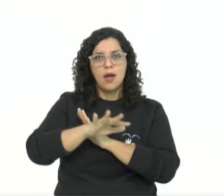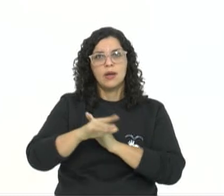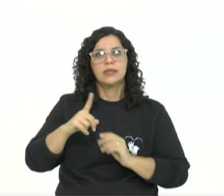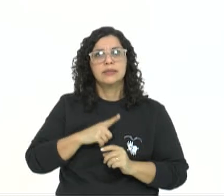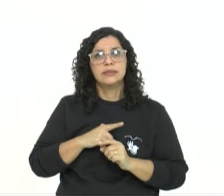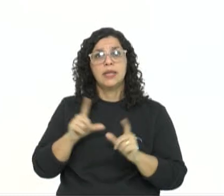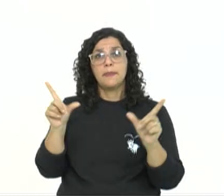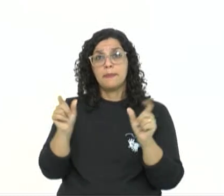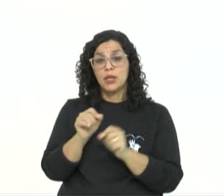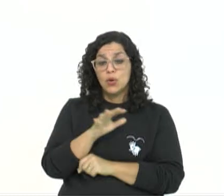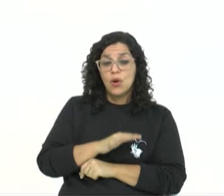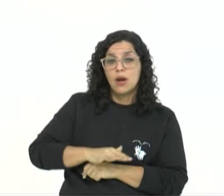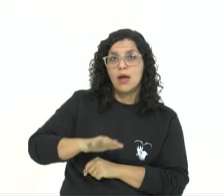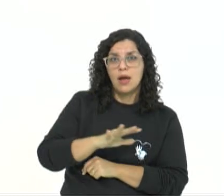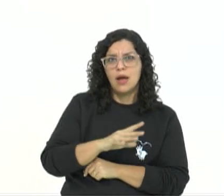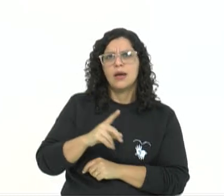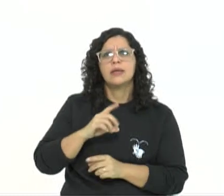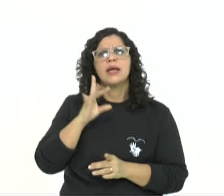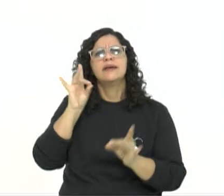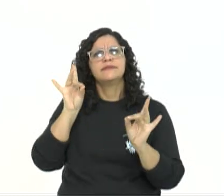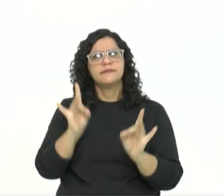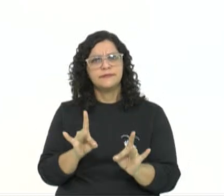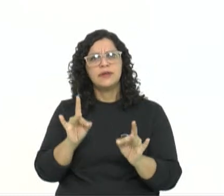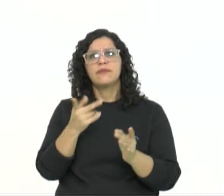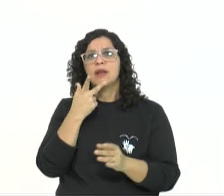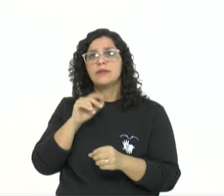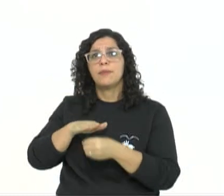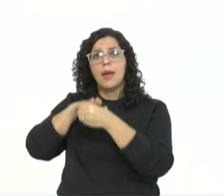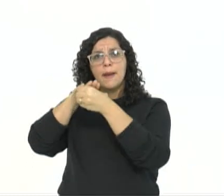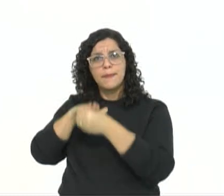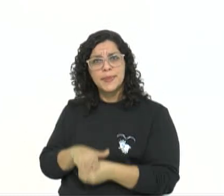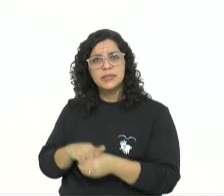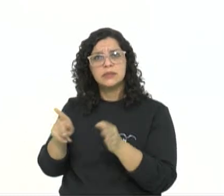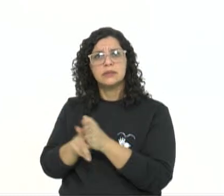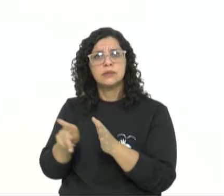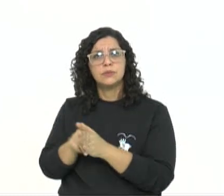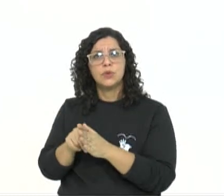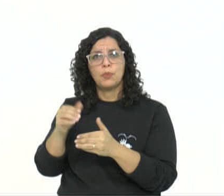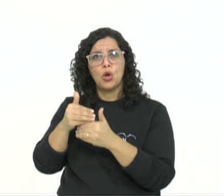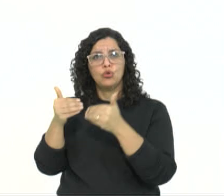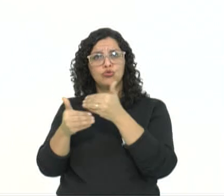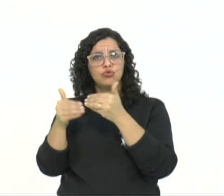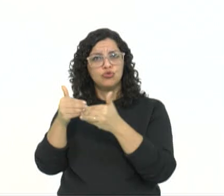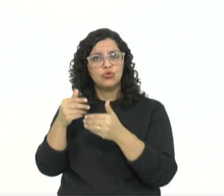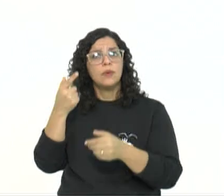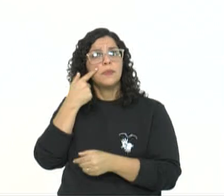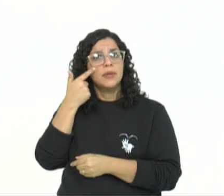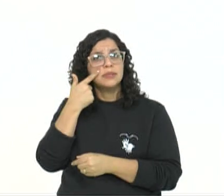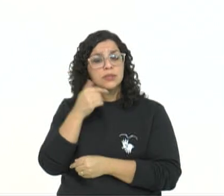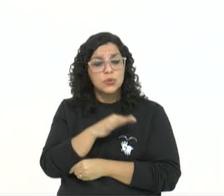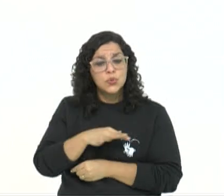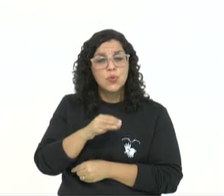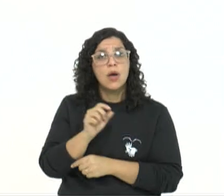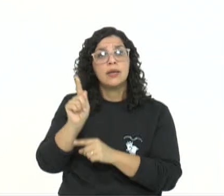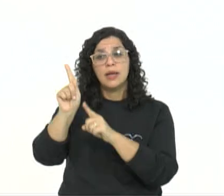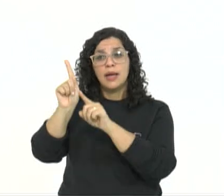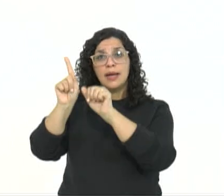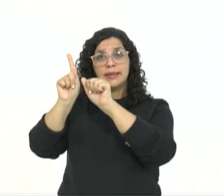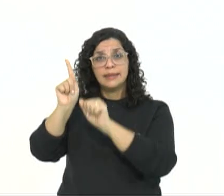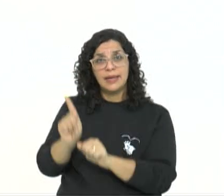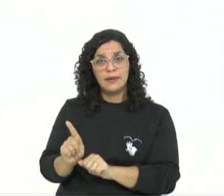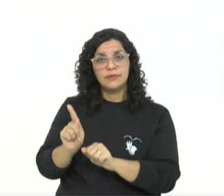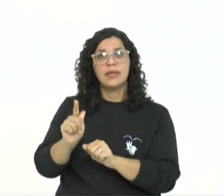pela sua menor área, é correto afirmar que a pressão exercida pelo tijolo, considerando a gravidade como 10 metros